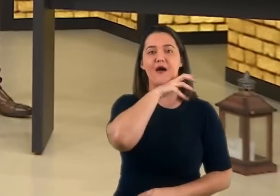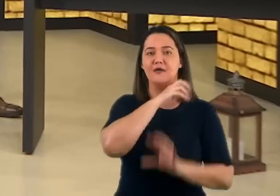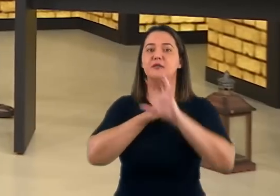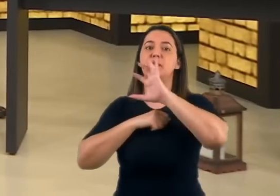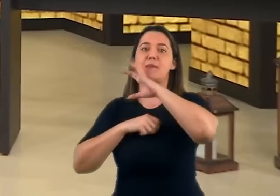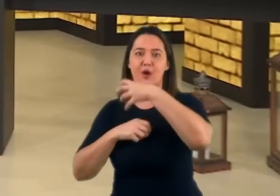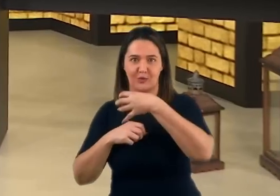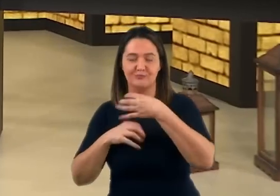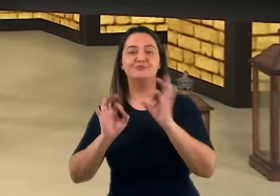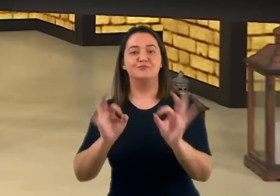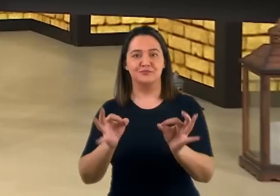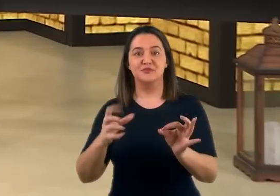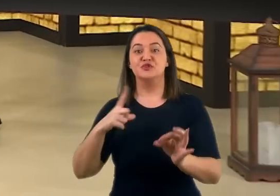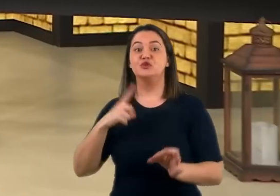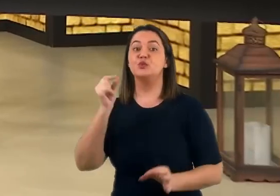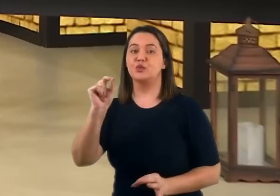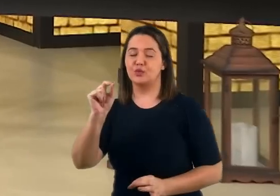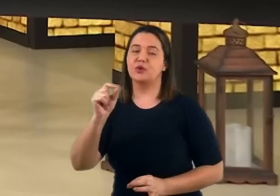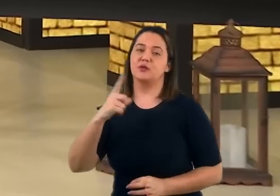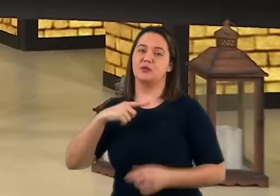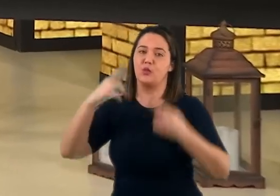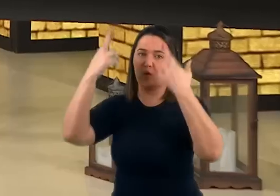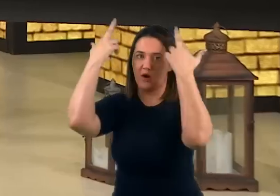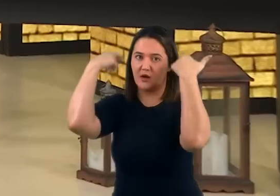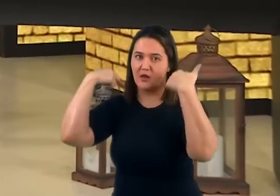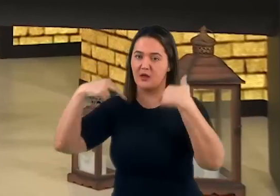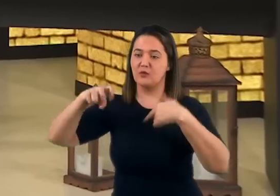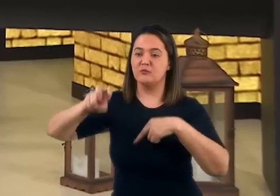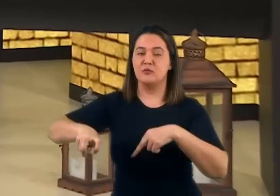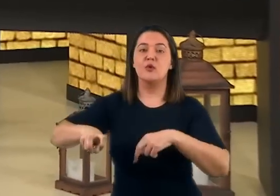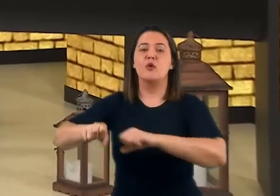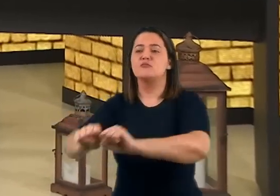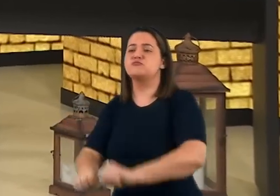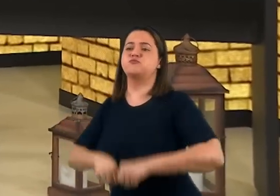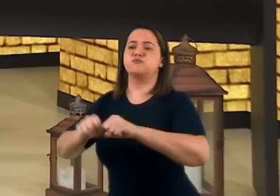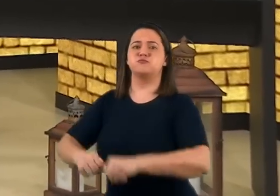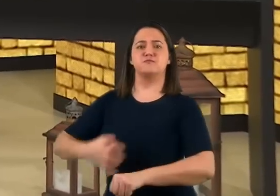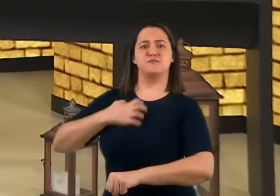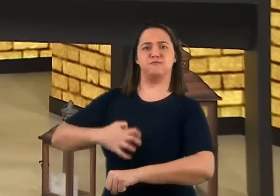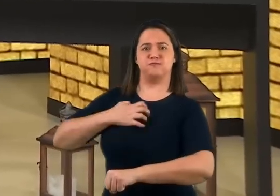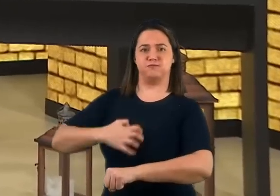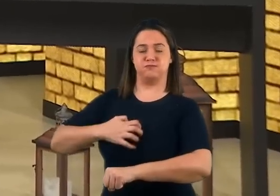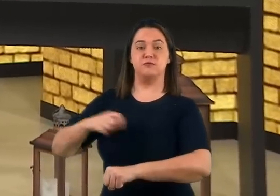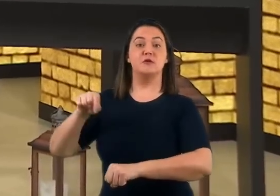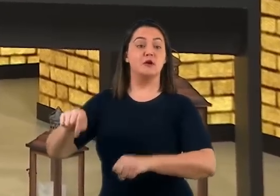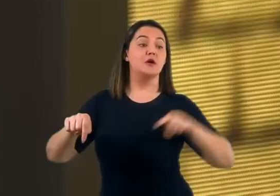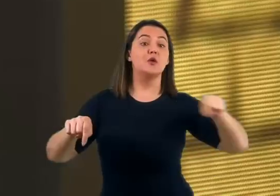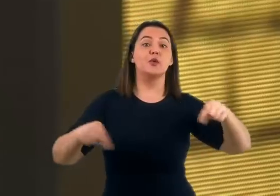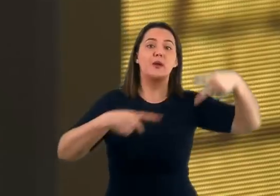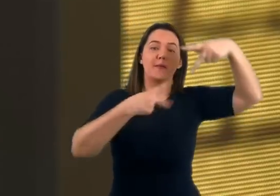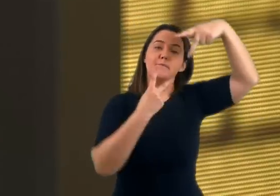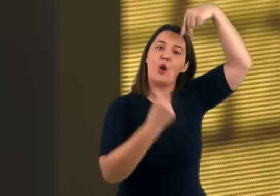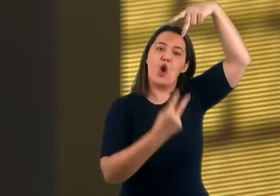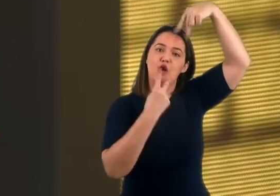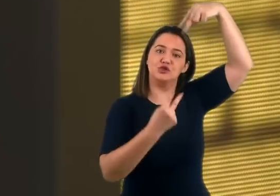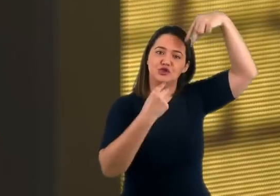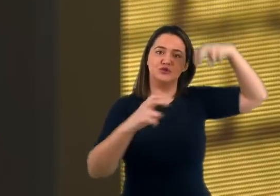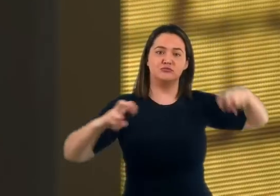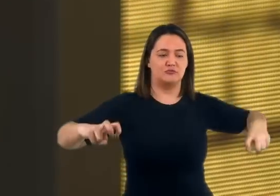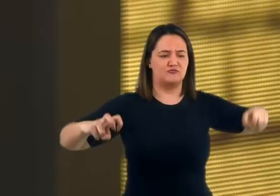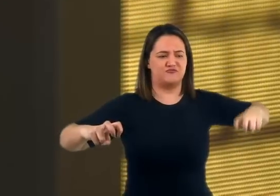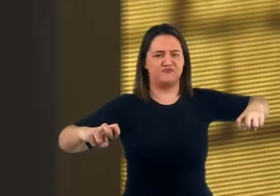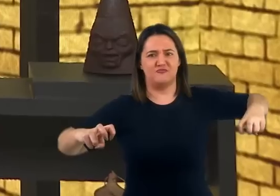Daniel, a visão de um carneiro furioso que é atacado por um bode mais